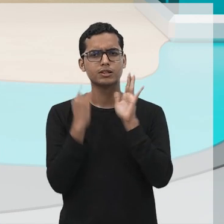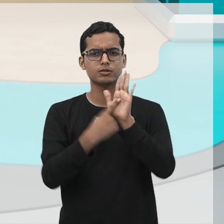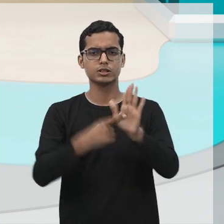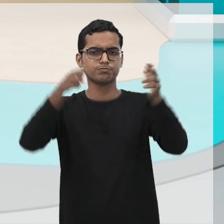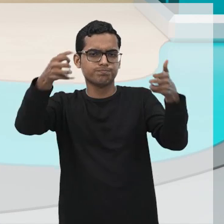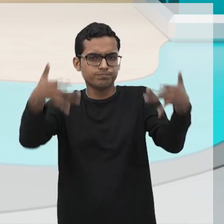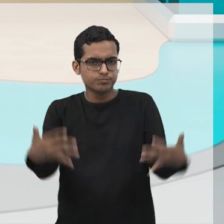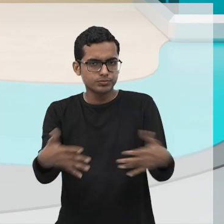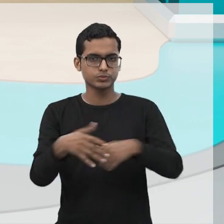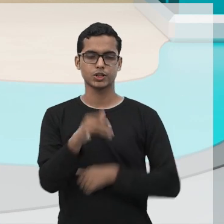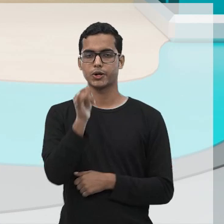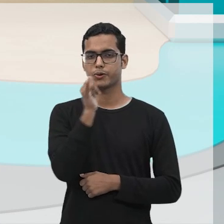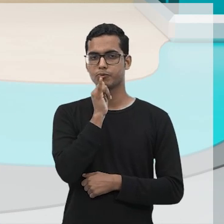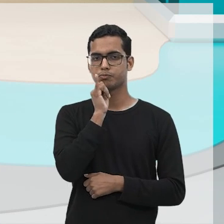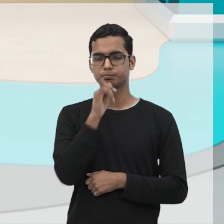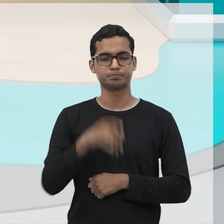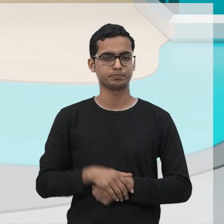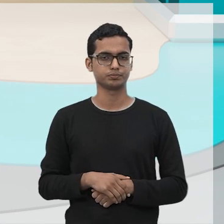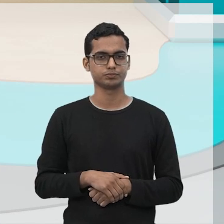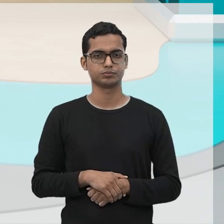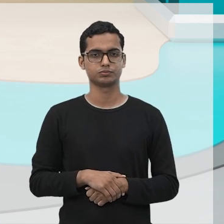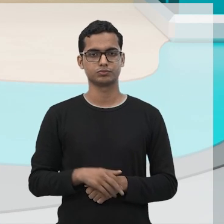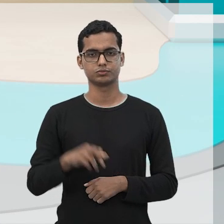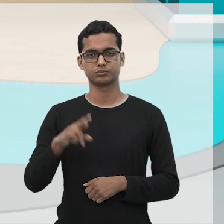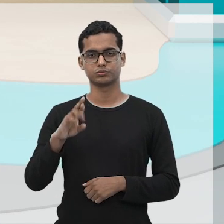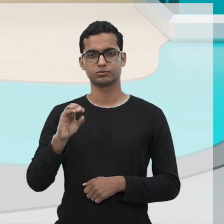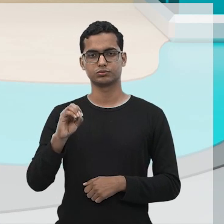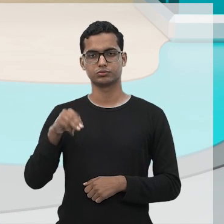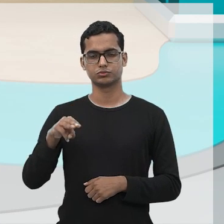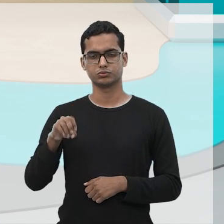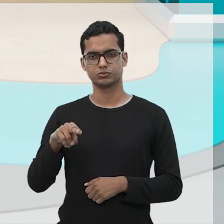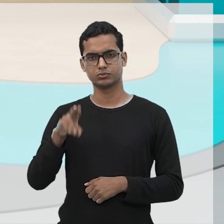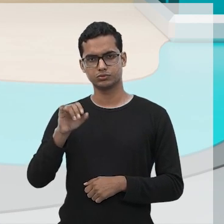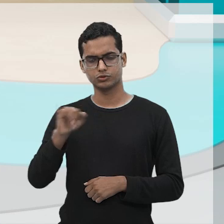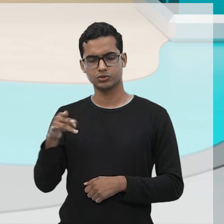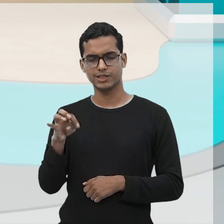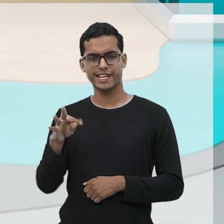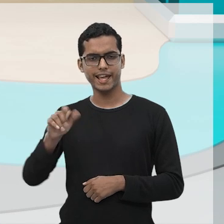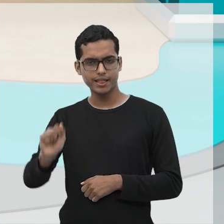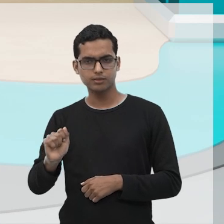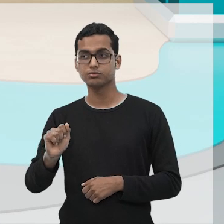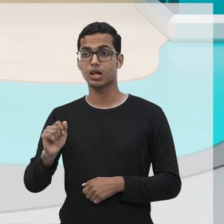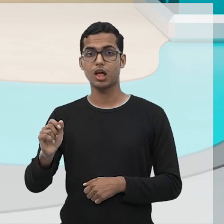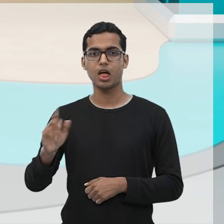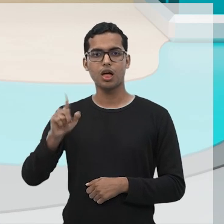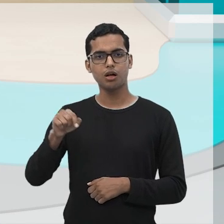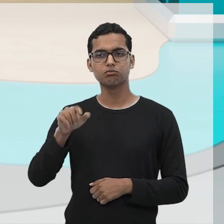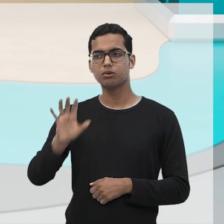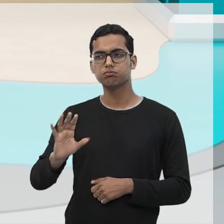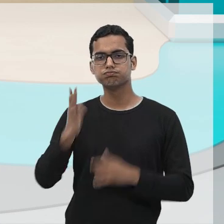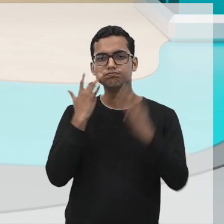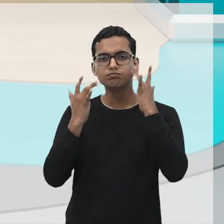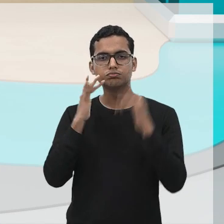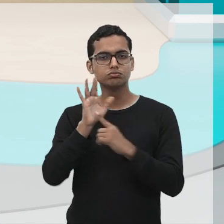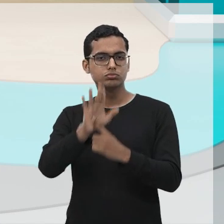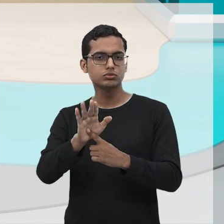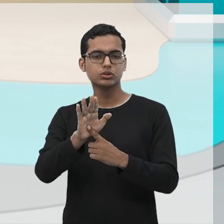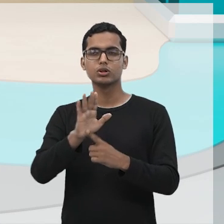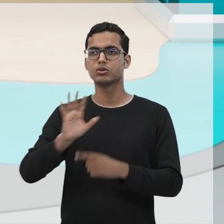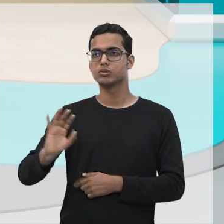Por exemplo, o Romeu e Julieta é uma tragédia, certo? Mas também ele pode transformar essa história